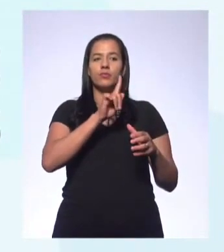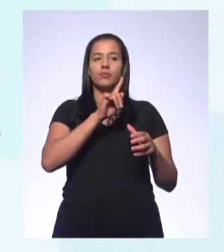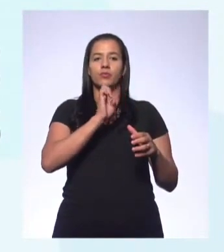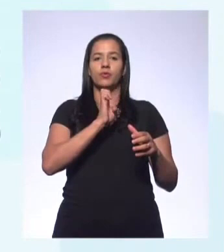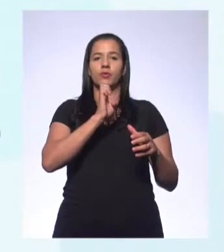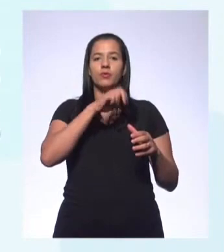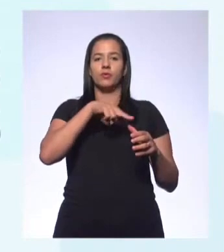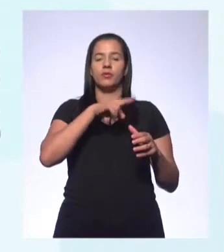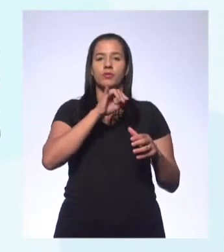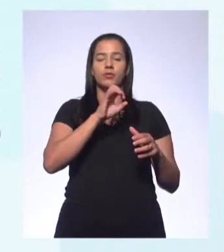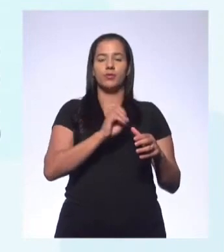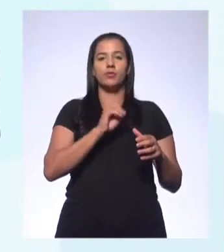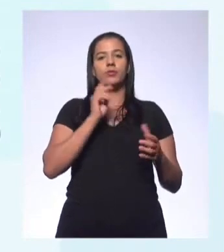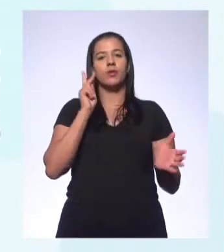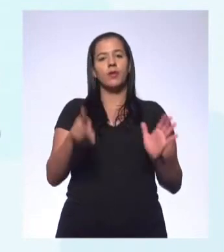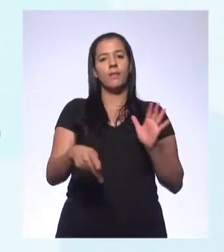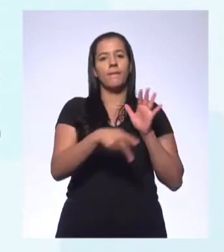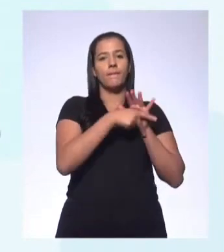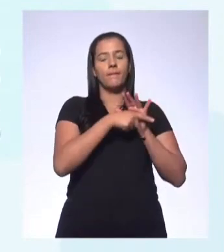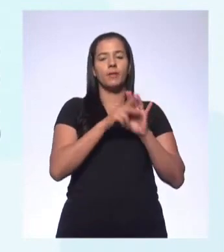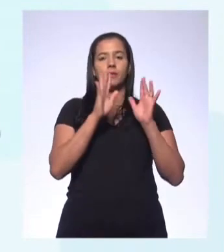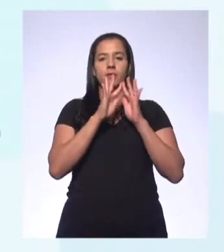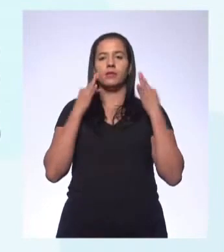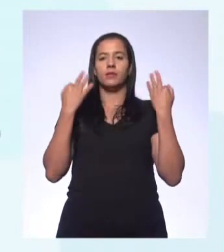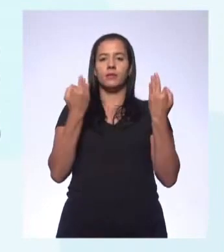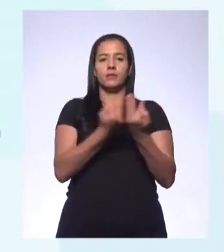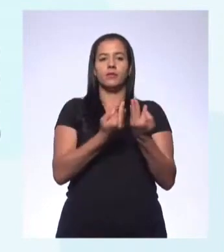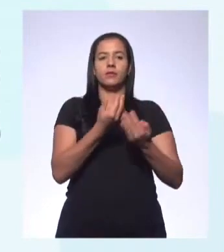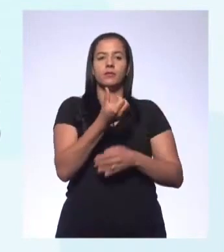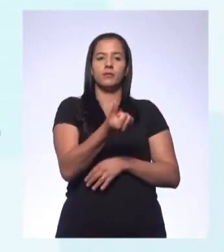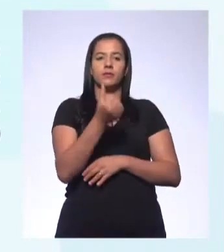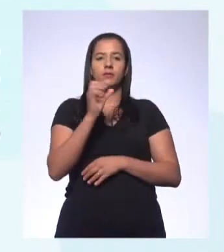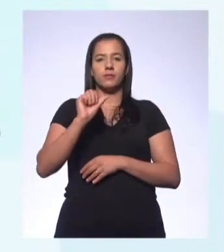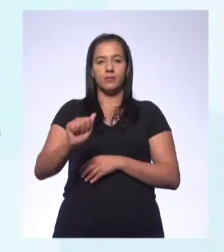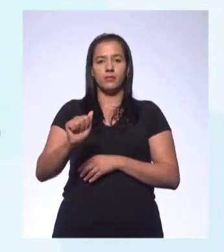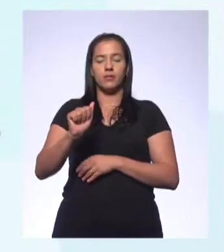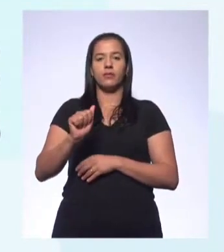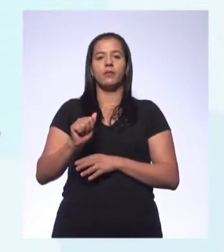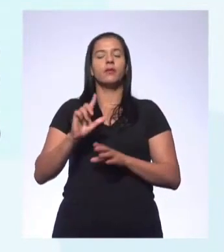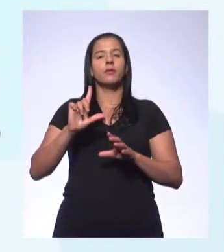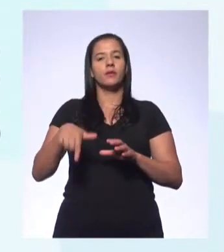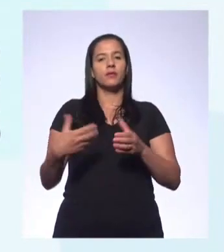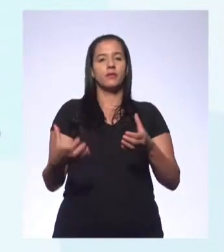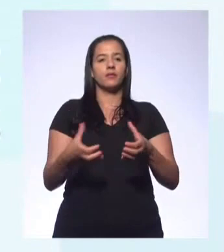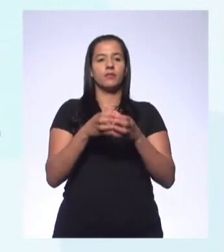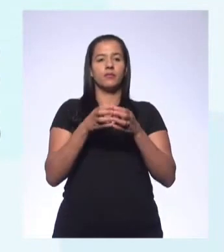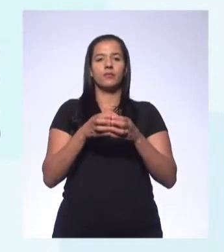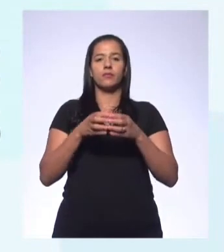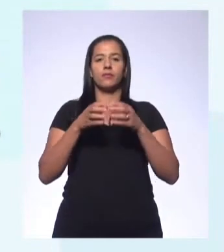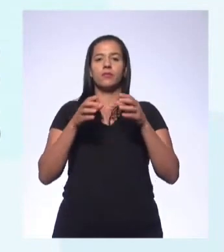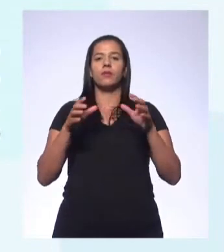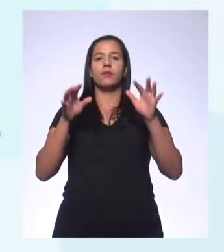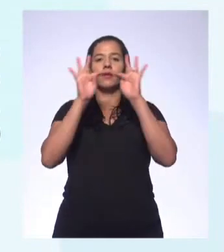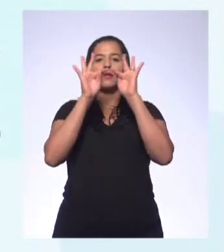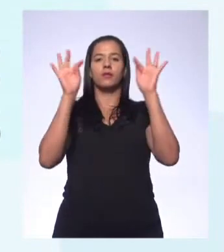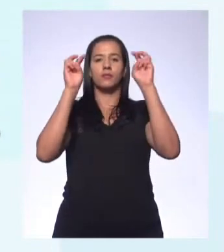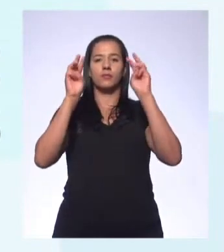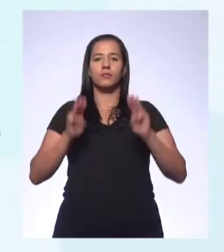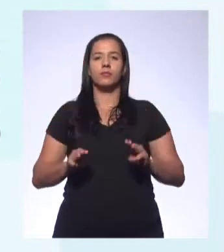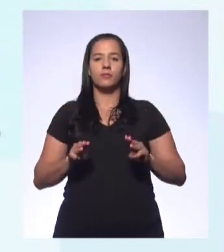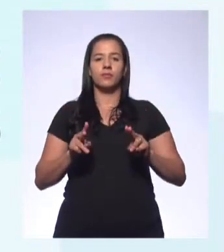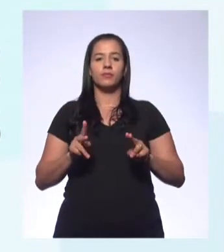pertence, ok, à família 6A, que faz parte do grupo 6A da tabela periódica, é